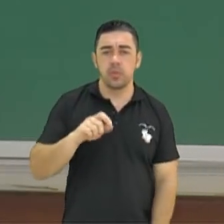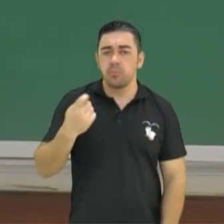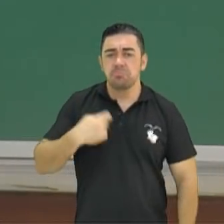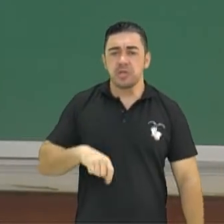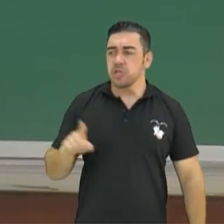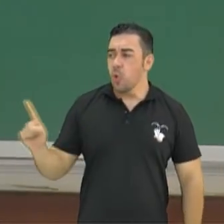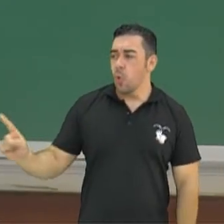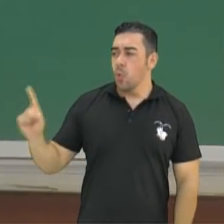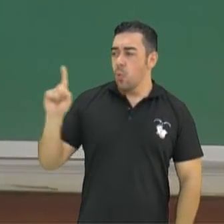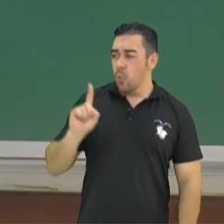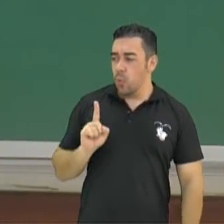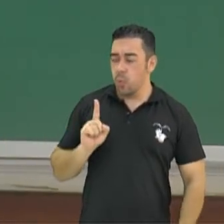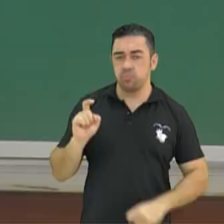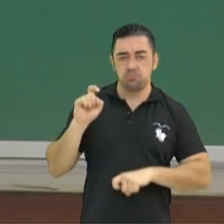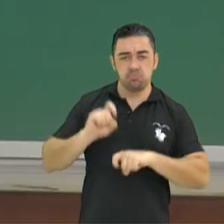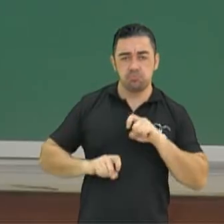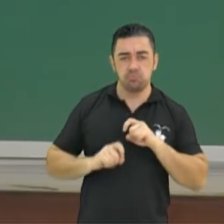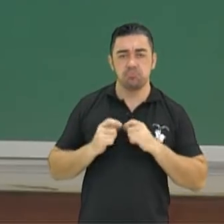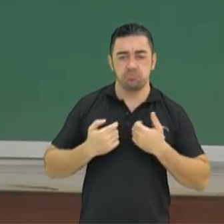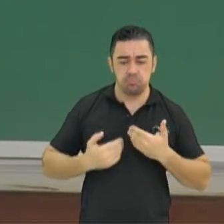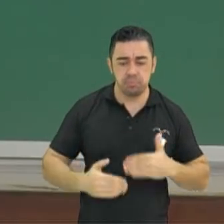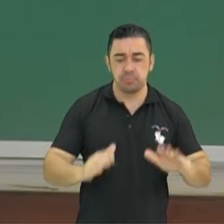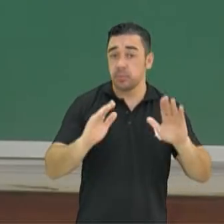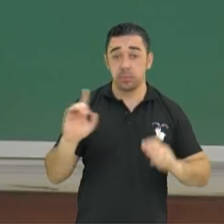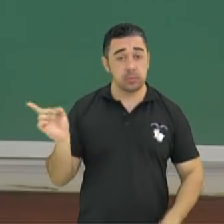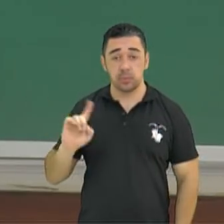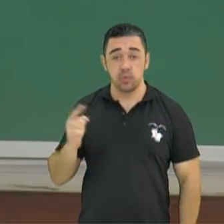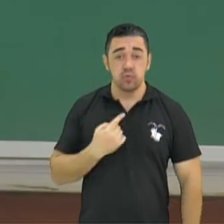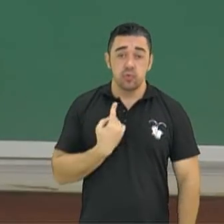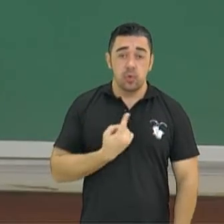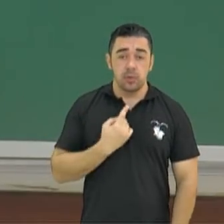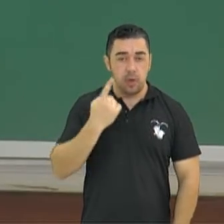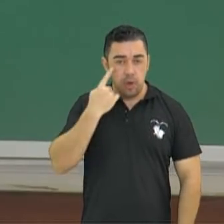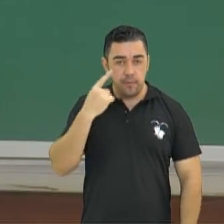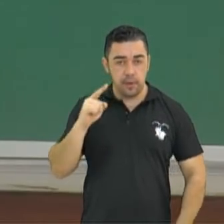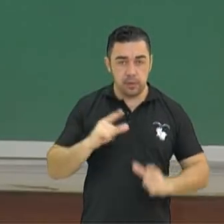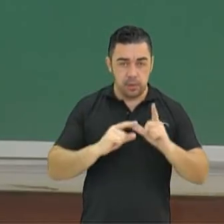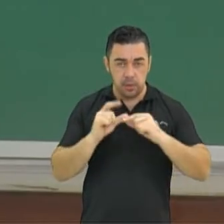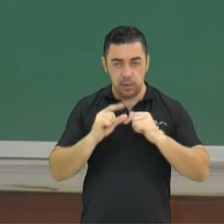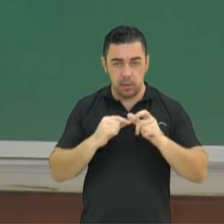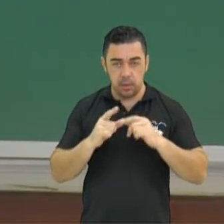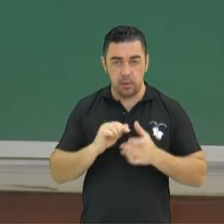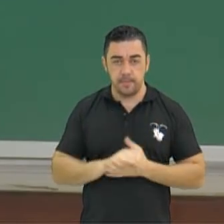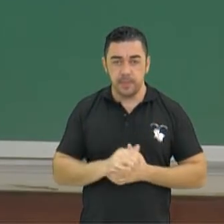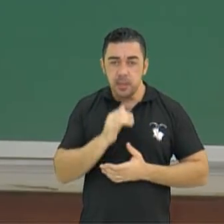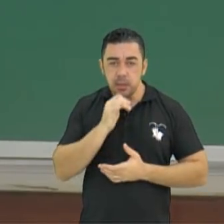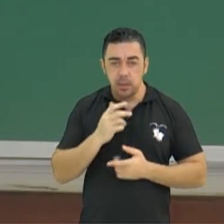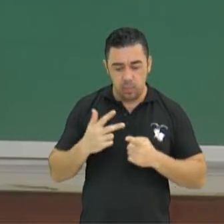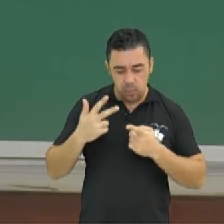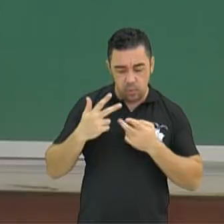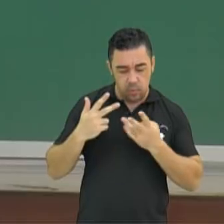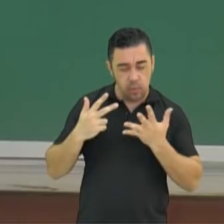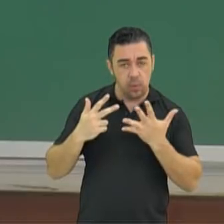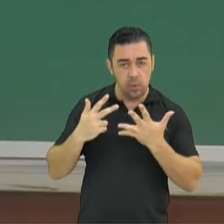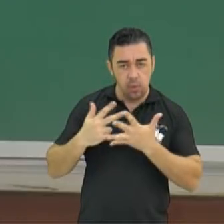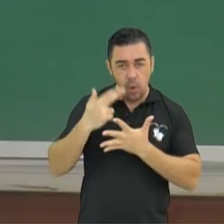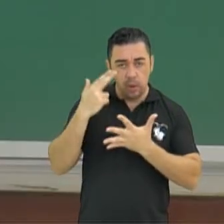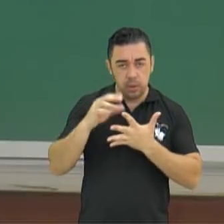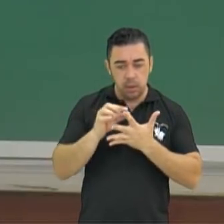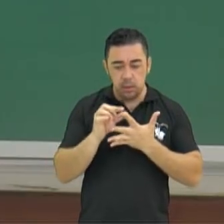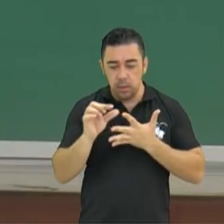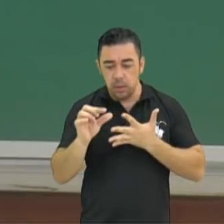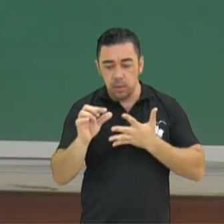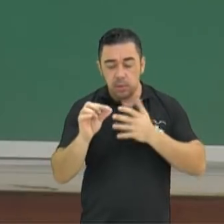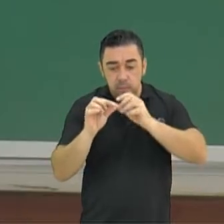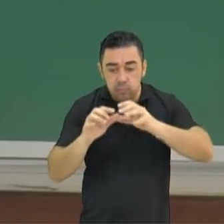outro organismo para se reproduzir, ele faz isso sozinho. Olha, por exemplo, a estrela do mar aqui. Se eu tirar um pedacinho dela aqui, ó, o pedacinho que